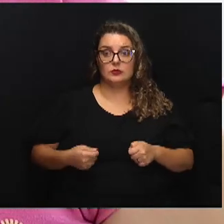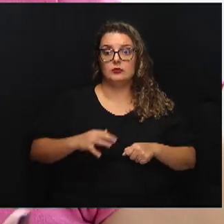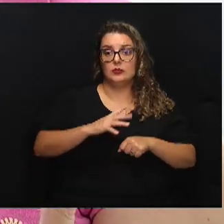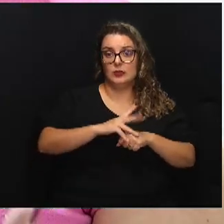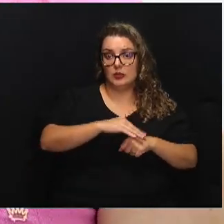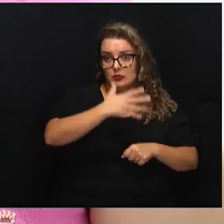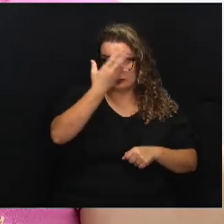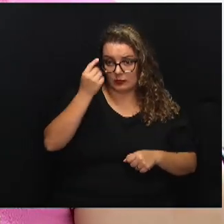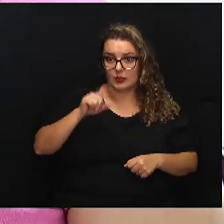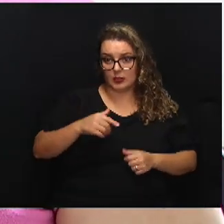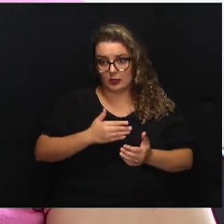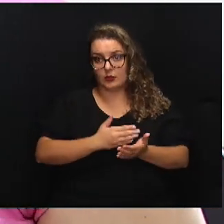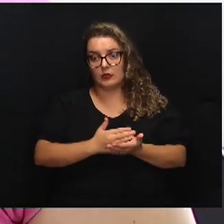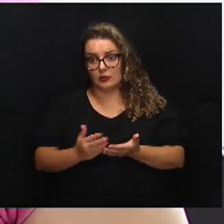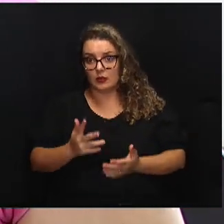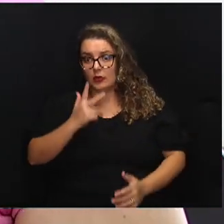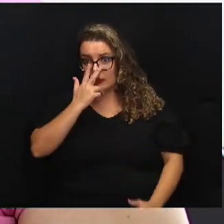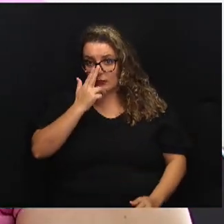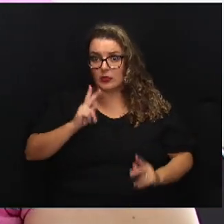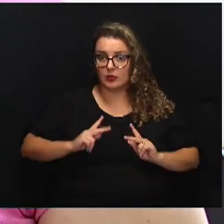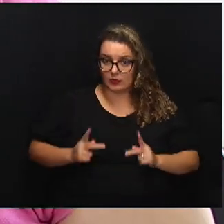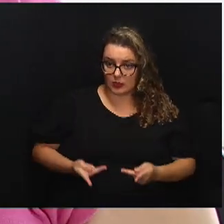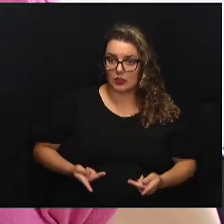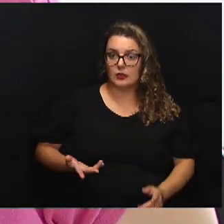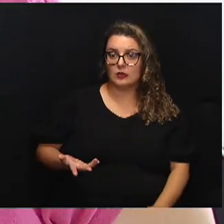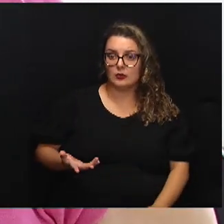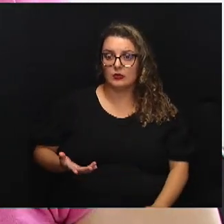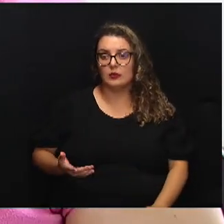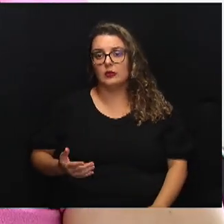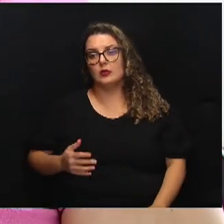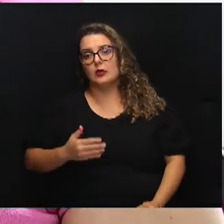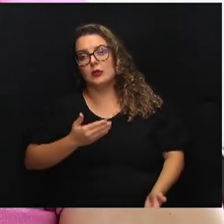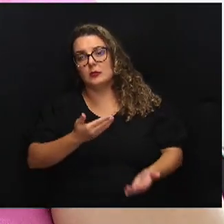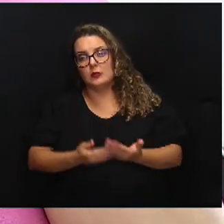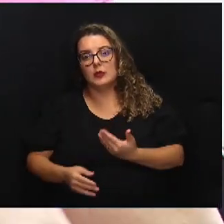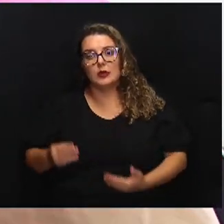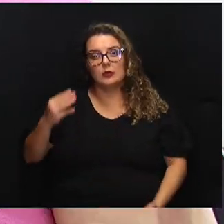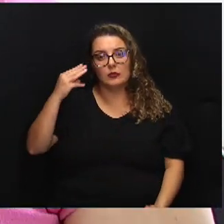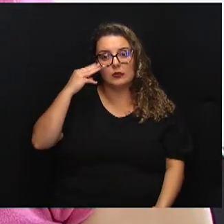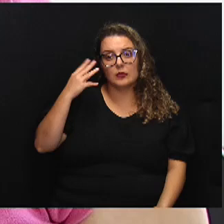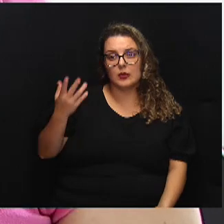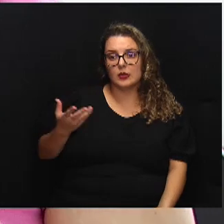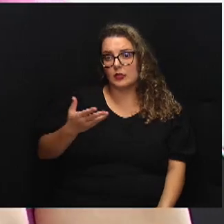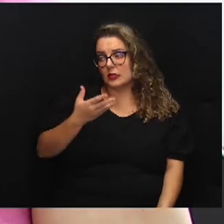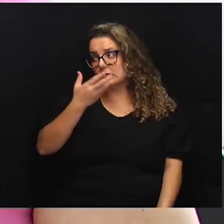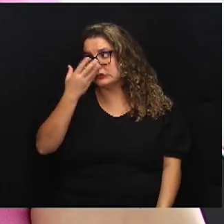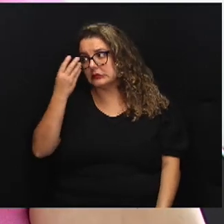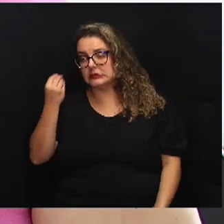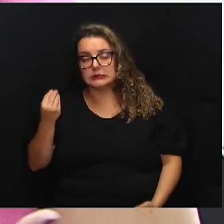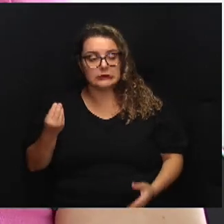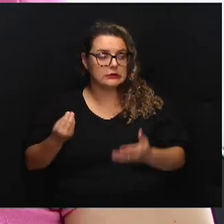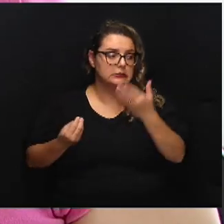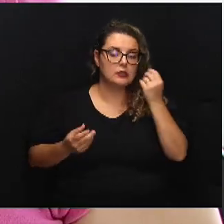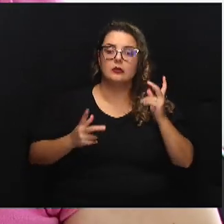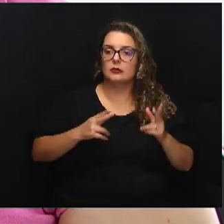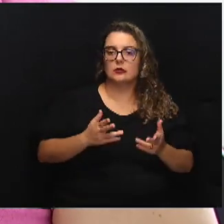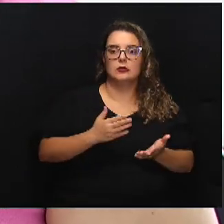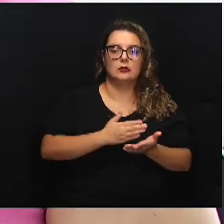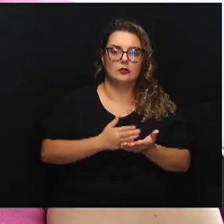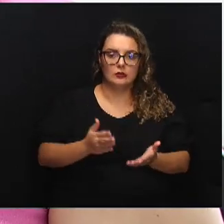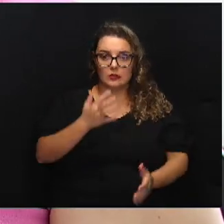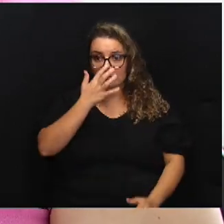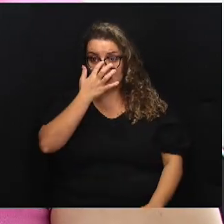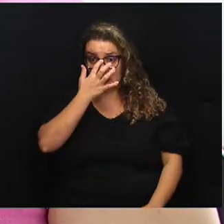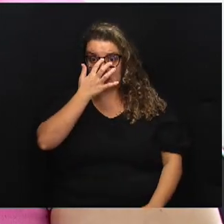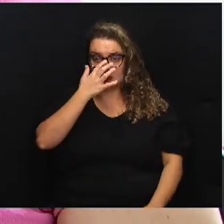no início, assim, são bem parecidos com o humano, né? O humano começa a perder memória, fica meio esquecido. Então é a mesma coisa. Inicialmente,